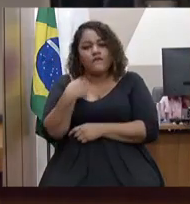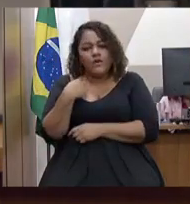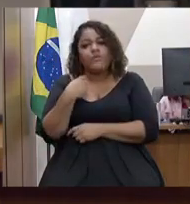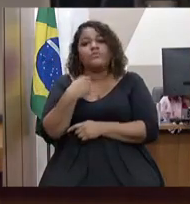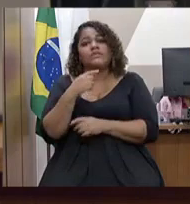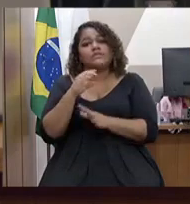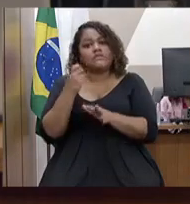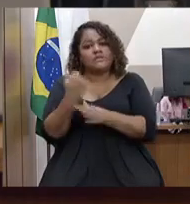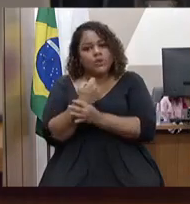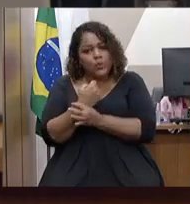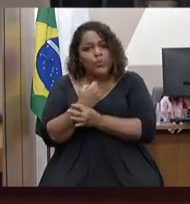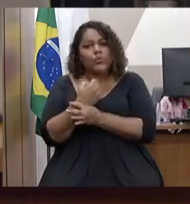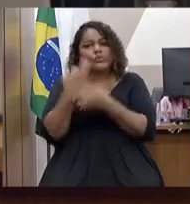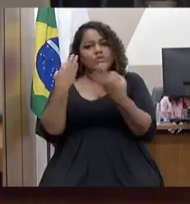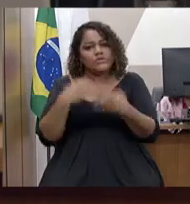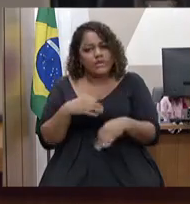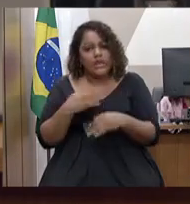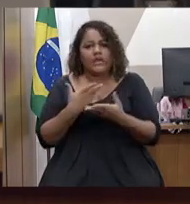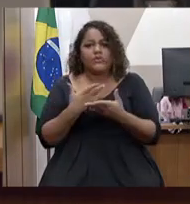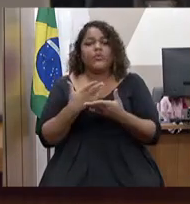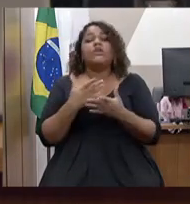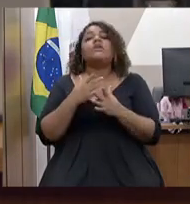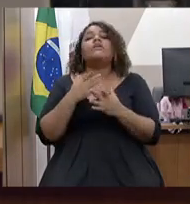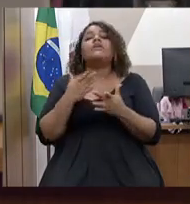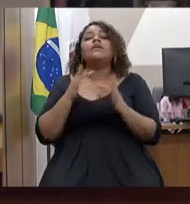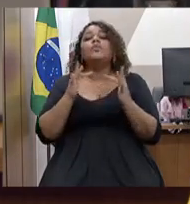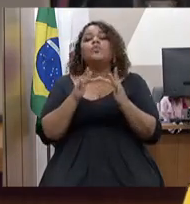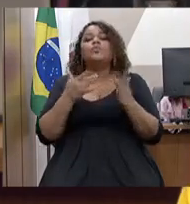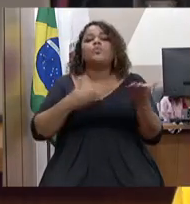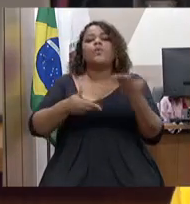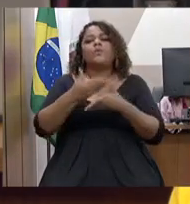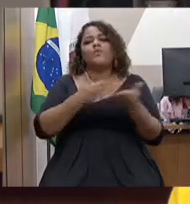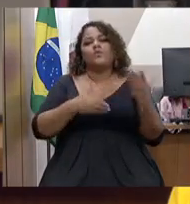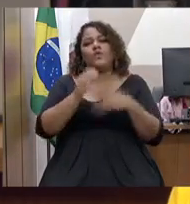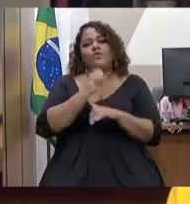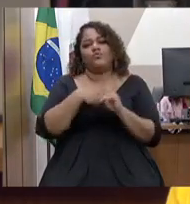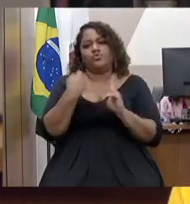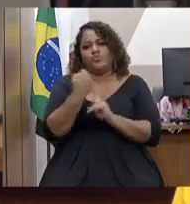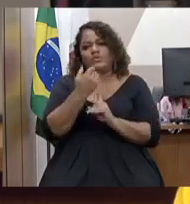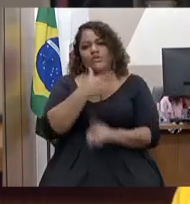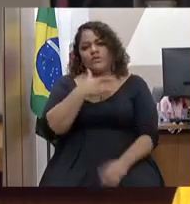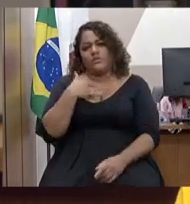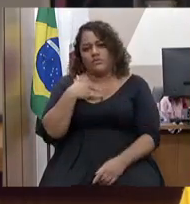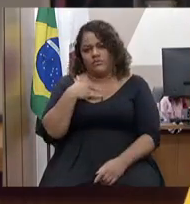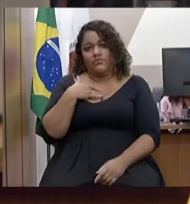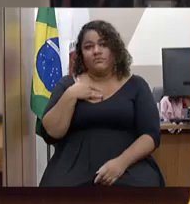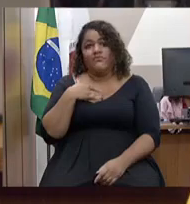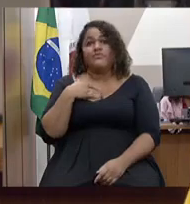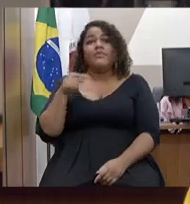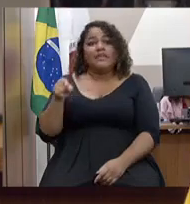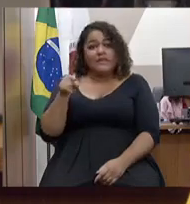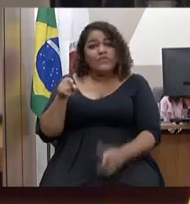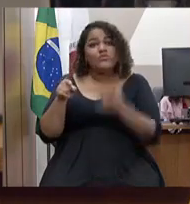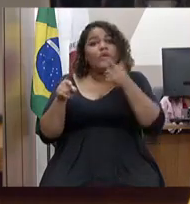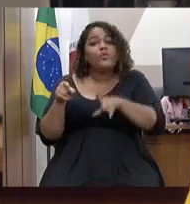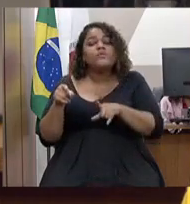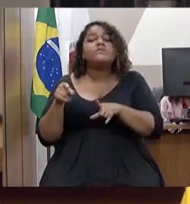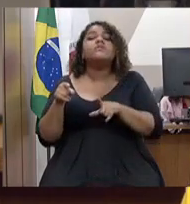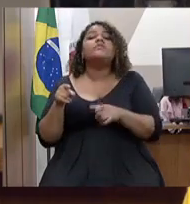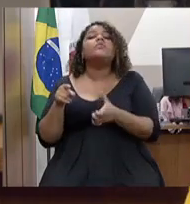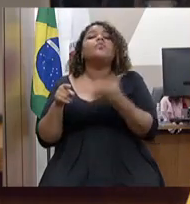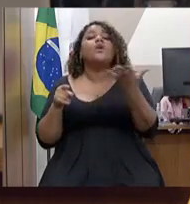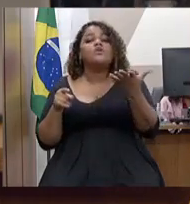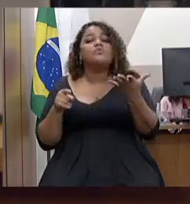a sociedade isso só será a paz e só terá resultado a partir do momento que a gente tiver leis